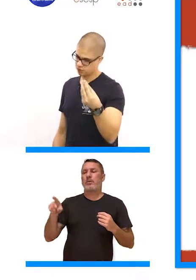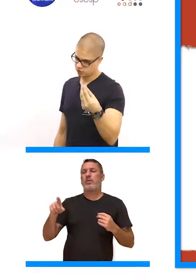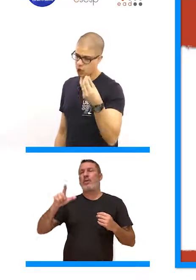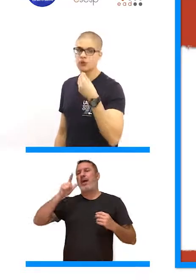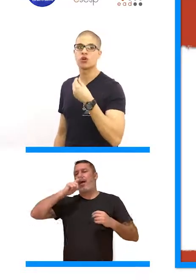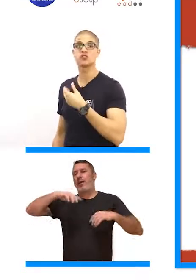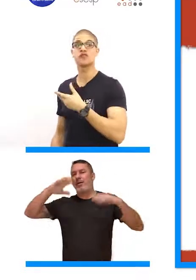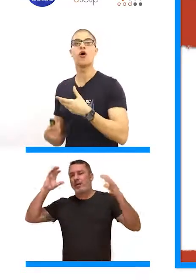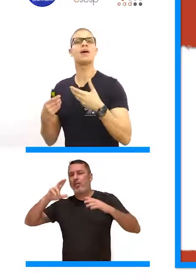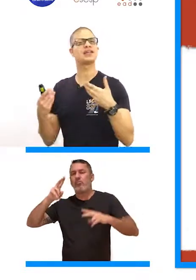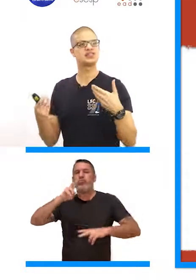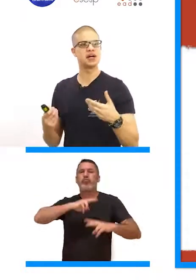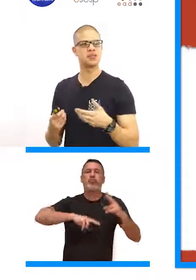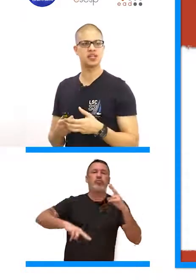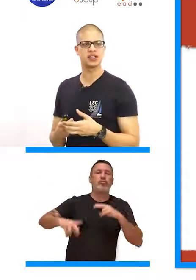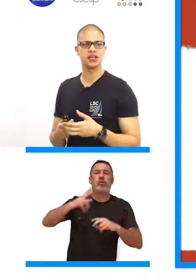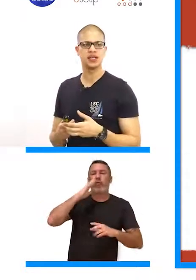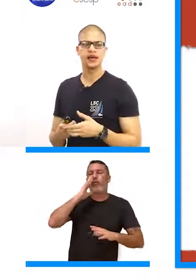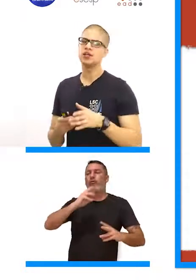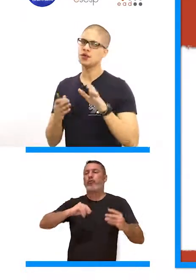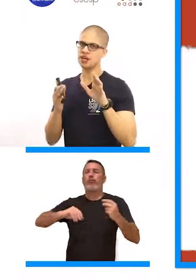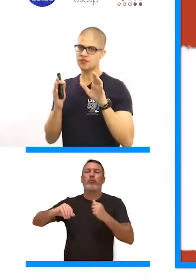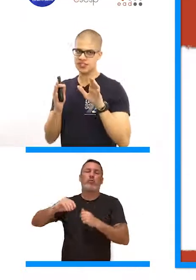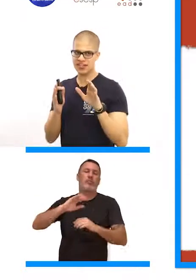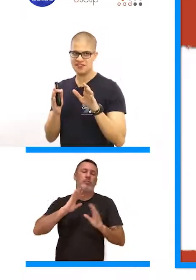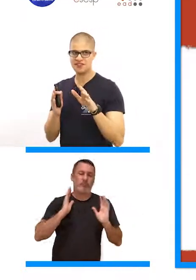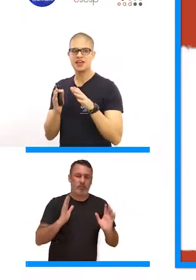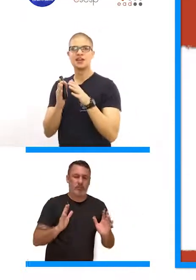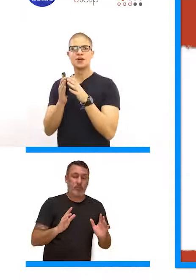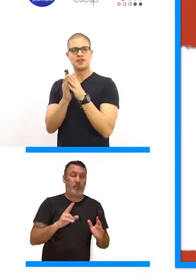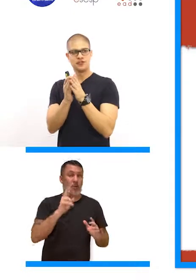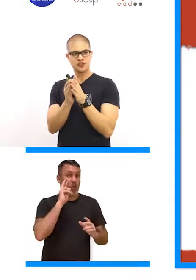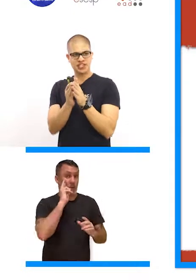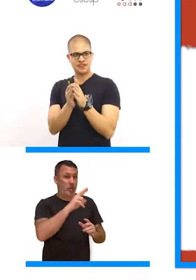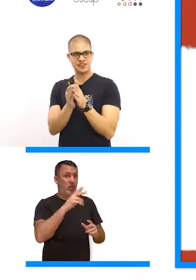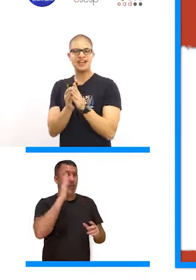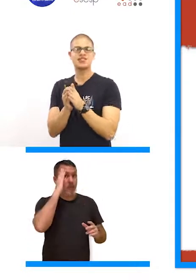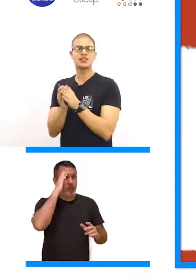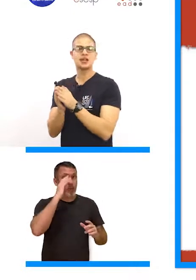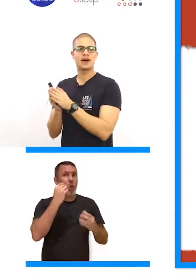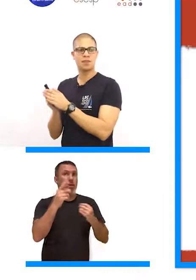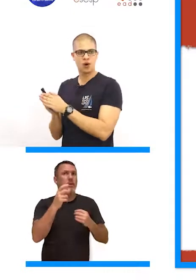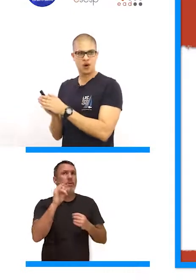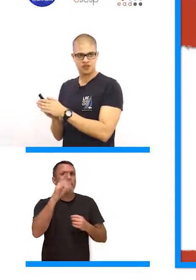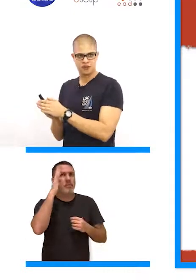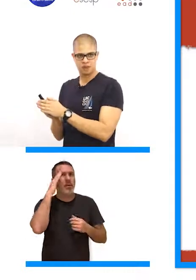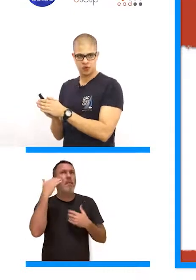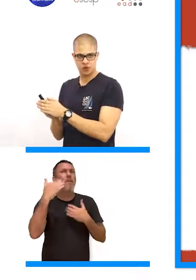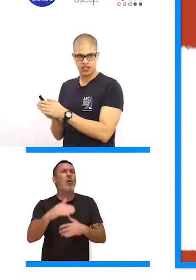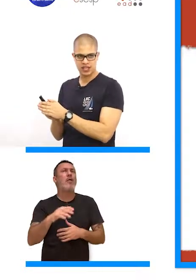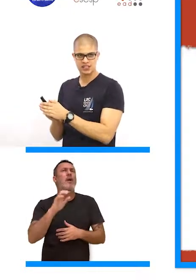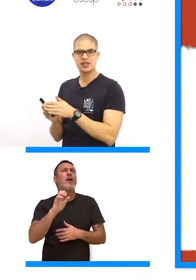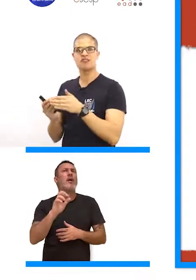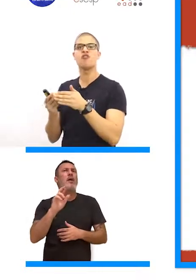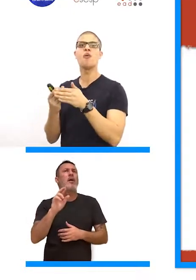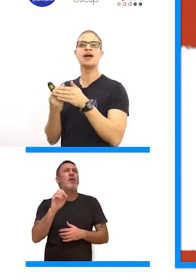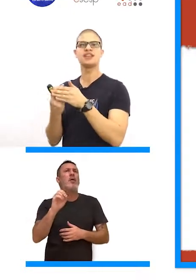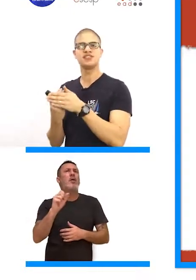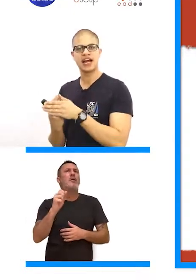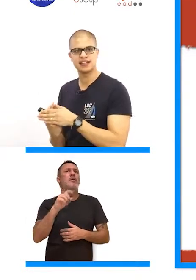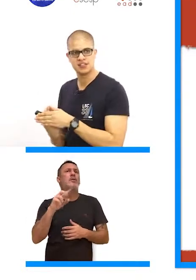Bem, como nós formalizamos aqui, eu quero que você prefiro que você leve dessa maneira para a prova, ok? Dessa